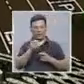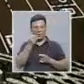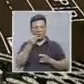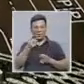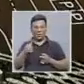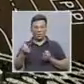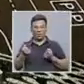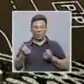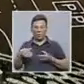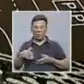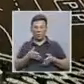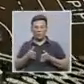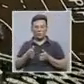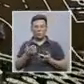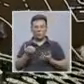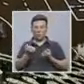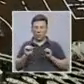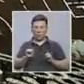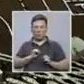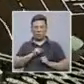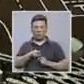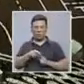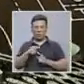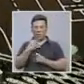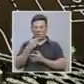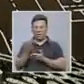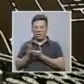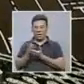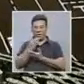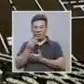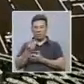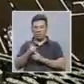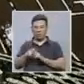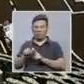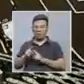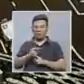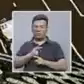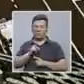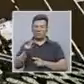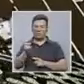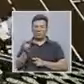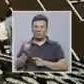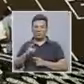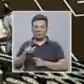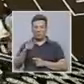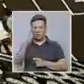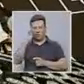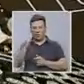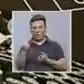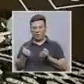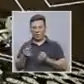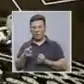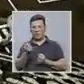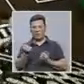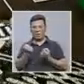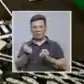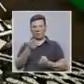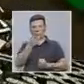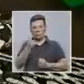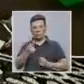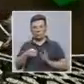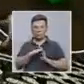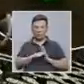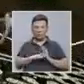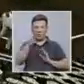condução autónoma, onde os alunos de vários institutos, de várias universidades do país, vão testando carros que andam sozinhos,